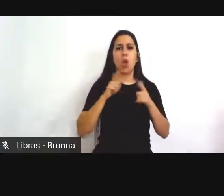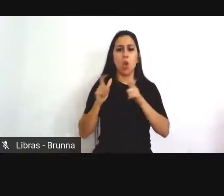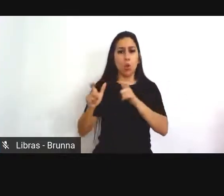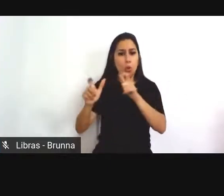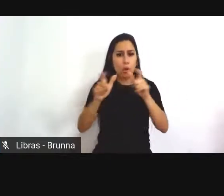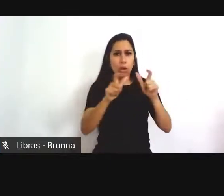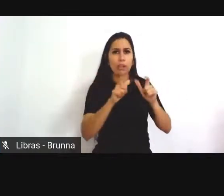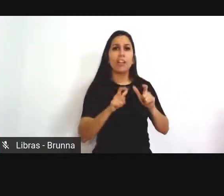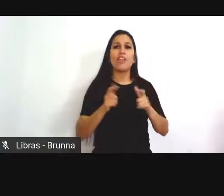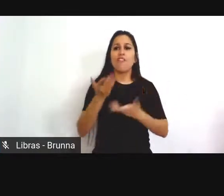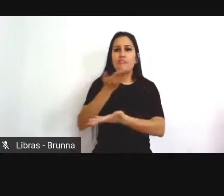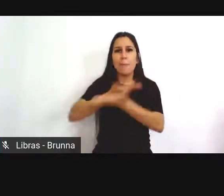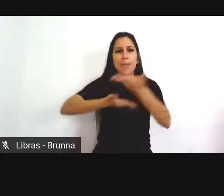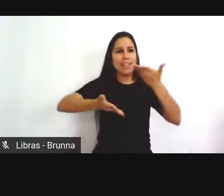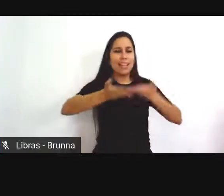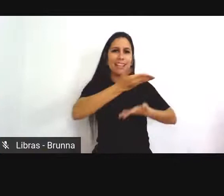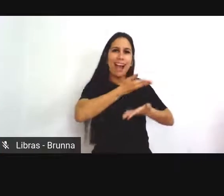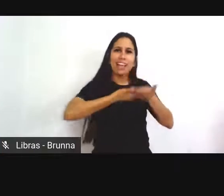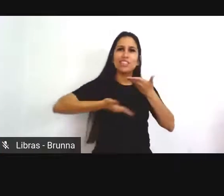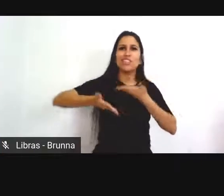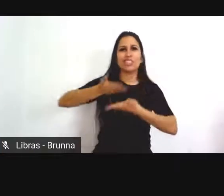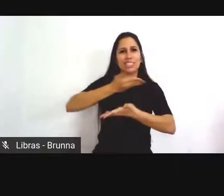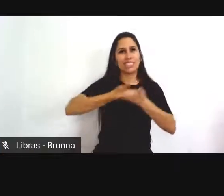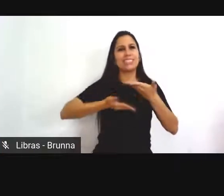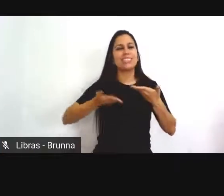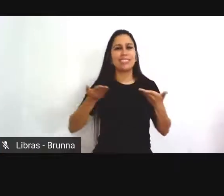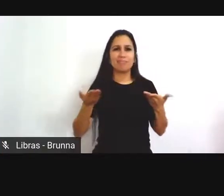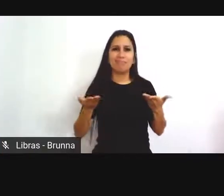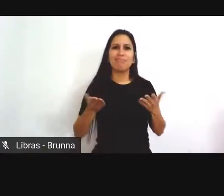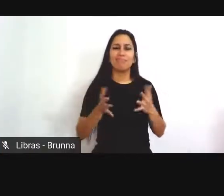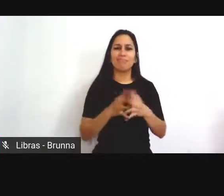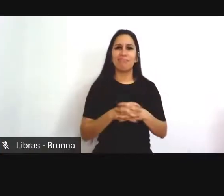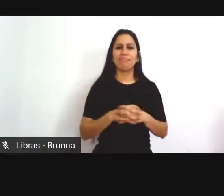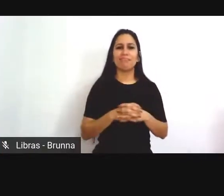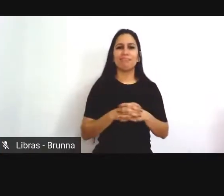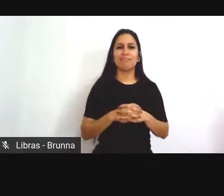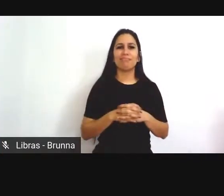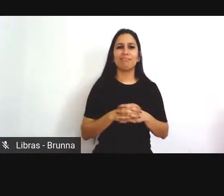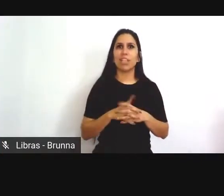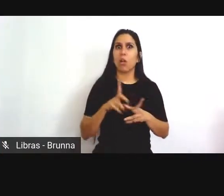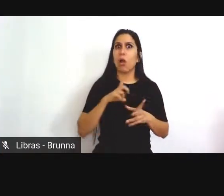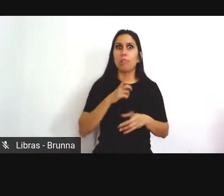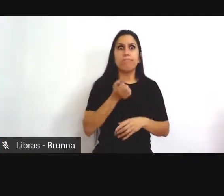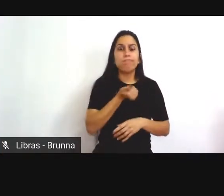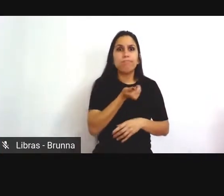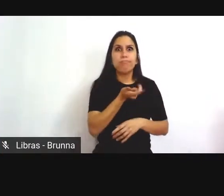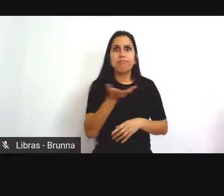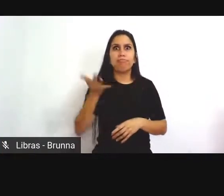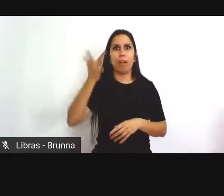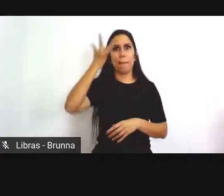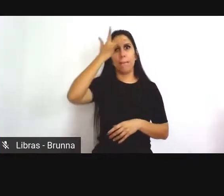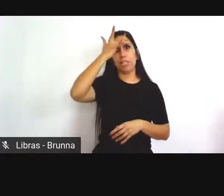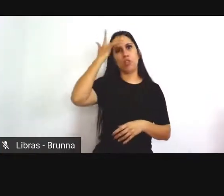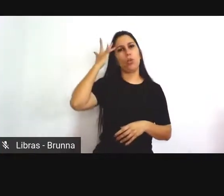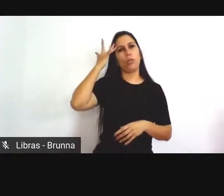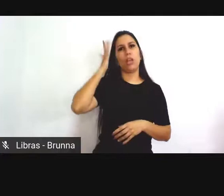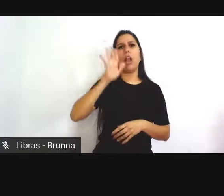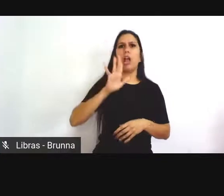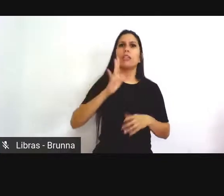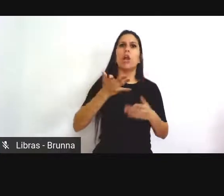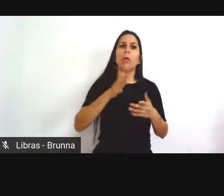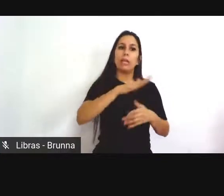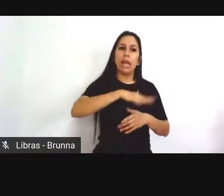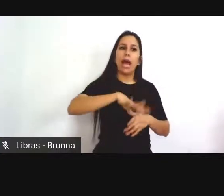de familiaridade, de uma certa familiaridade com muita gente, no legislativo e no mundo